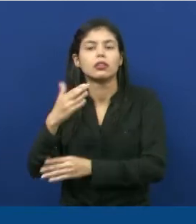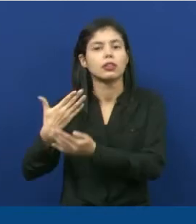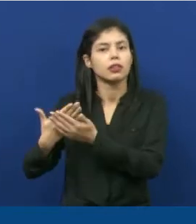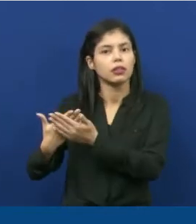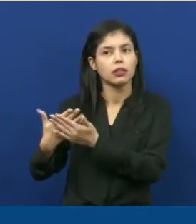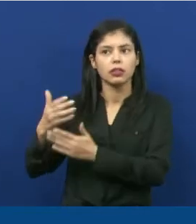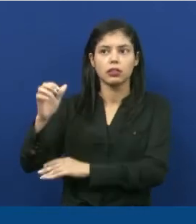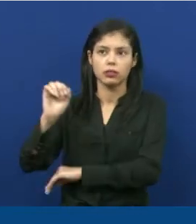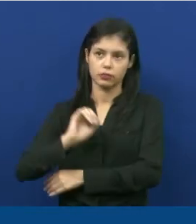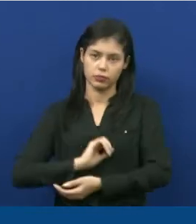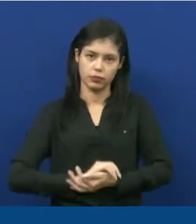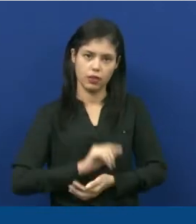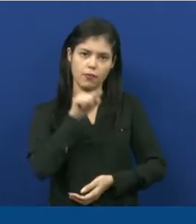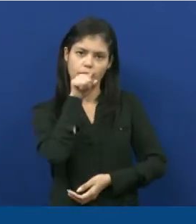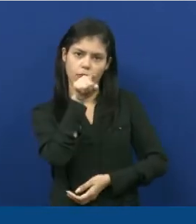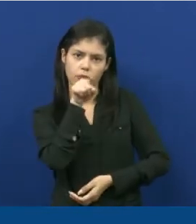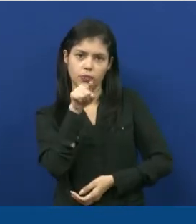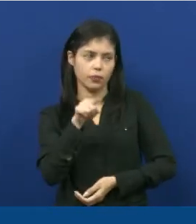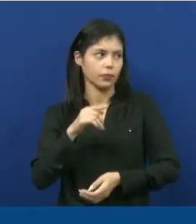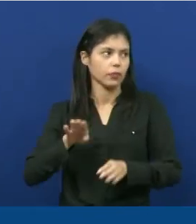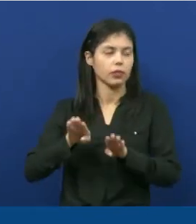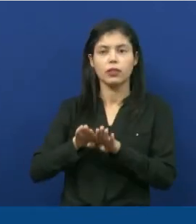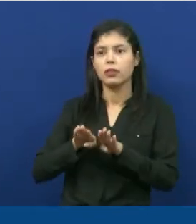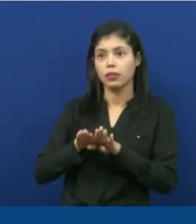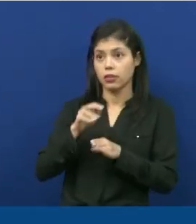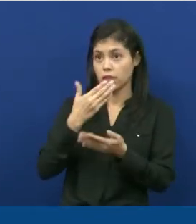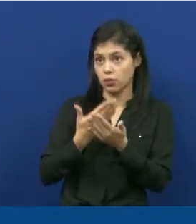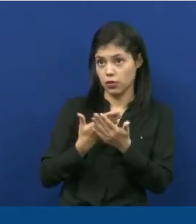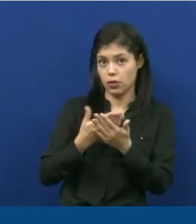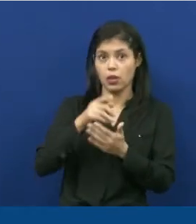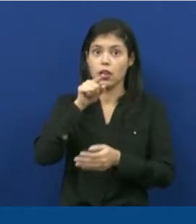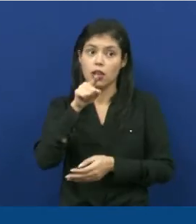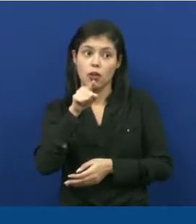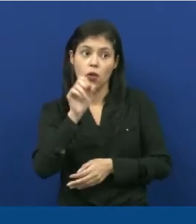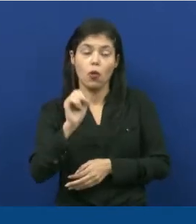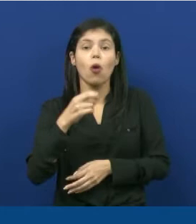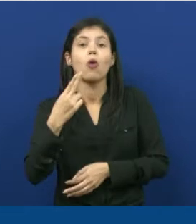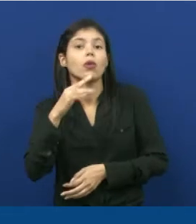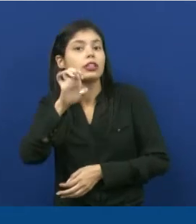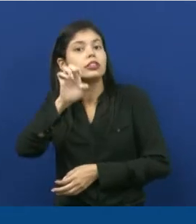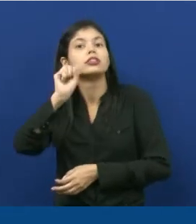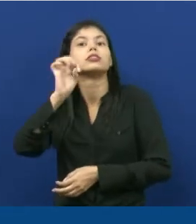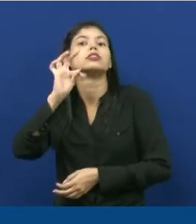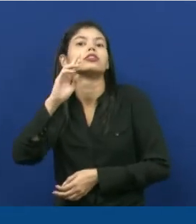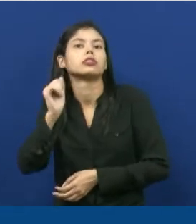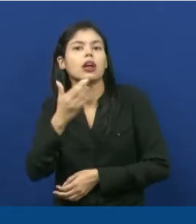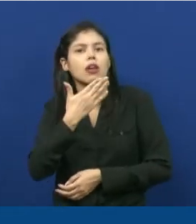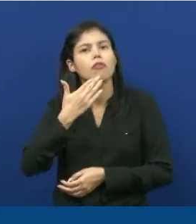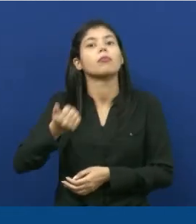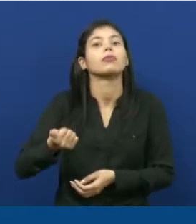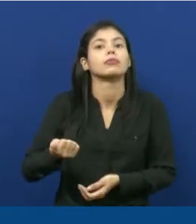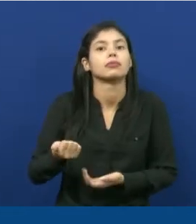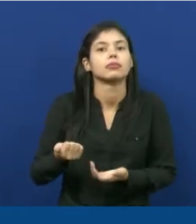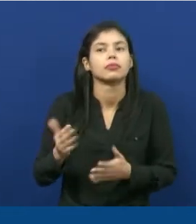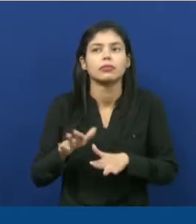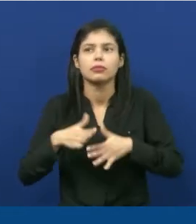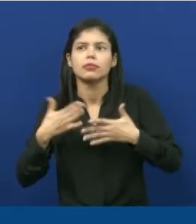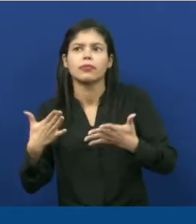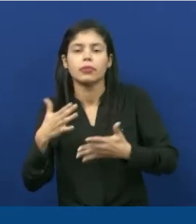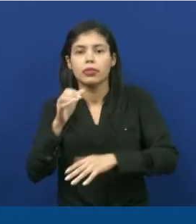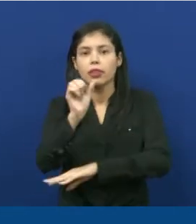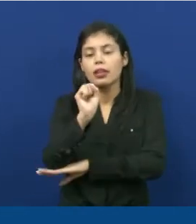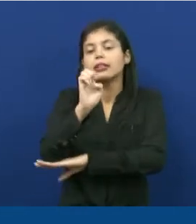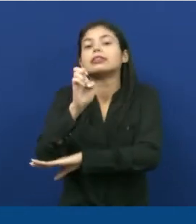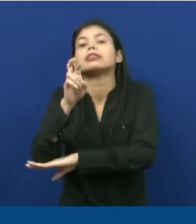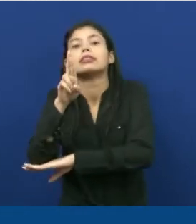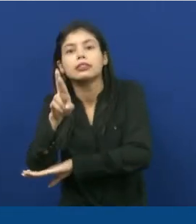student. Você é um estudante ou você está um estudante? O que fica mais adequado é você é